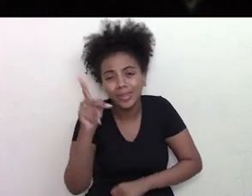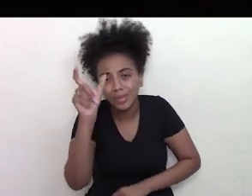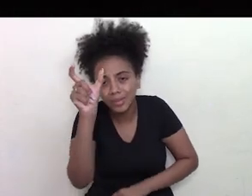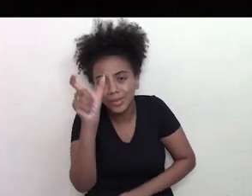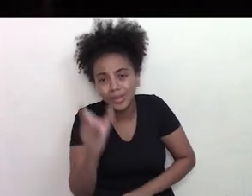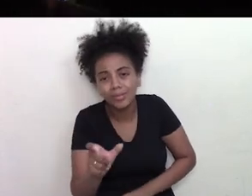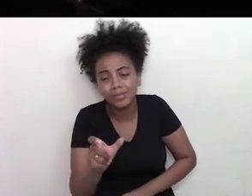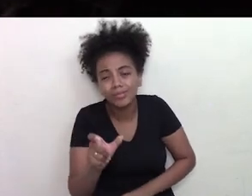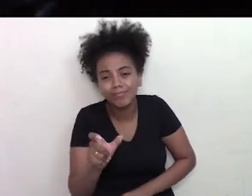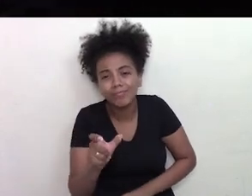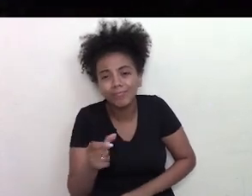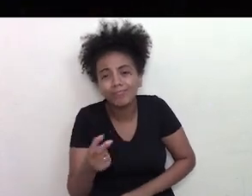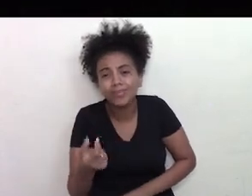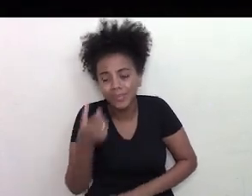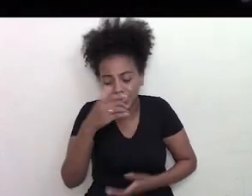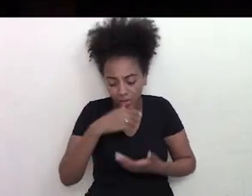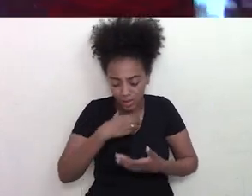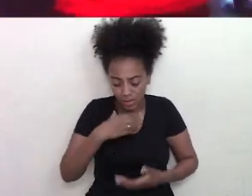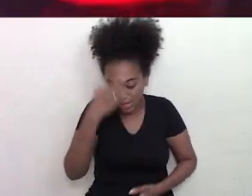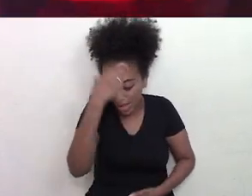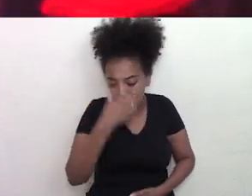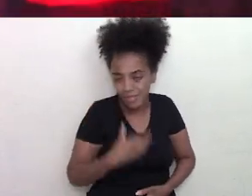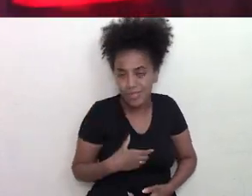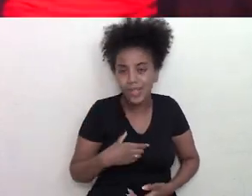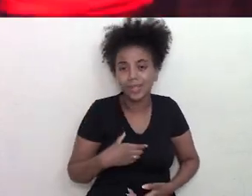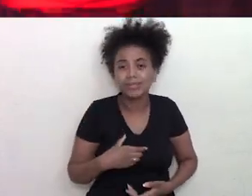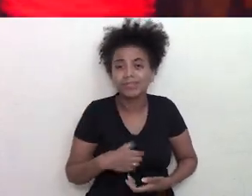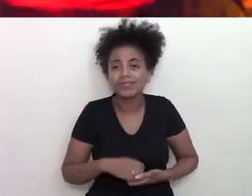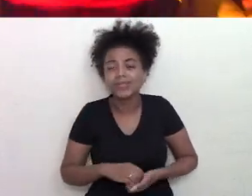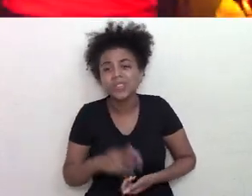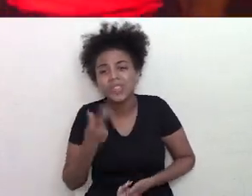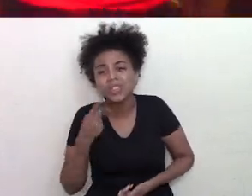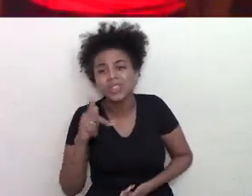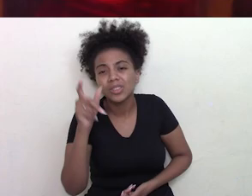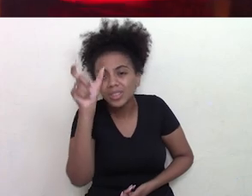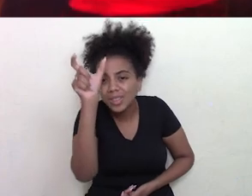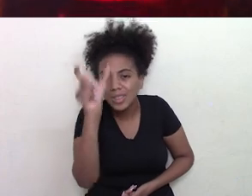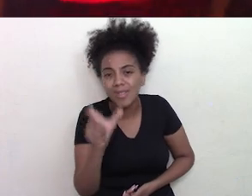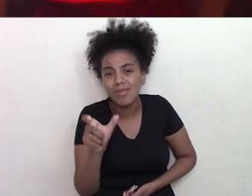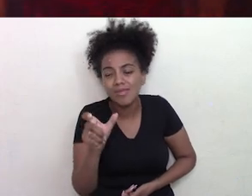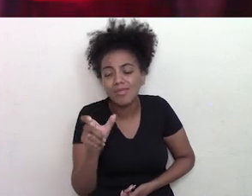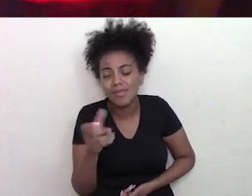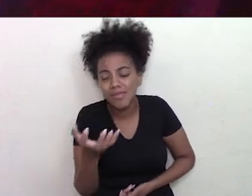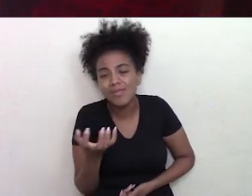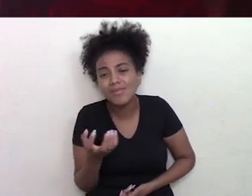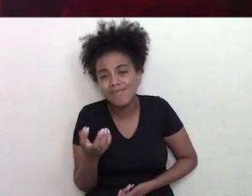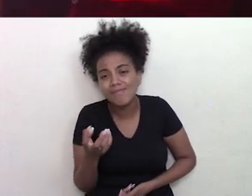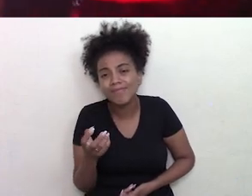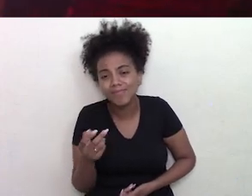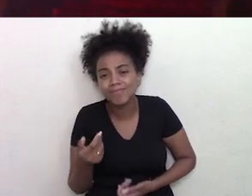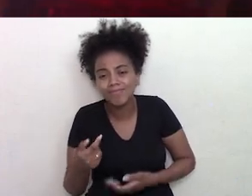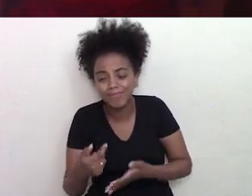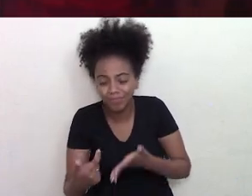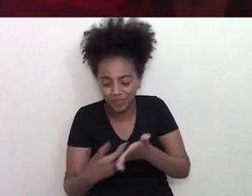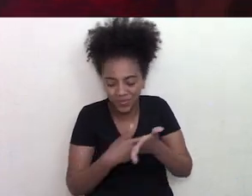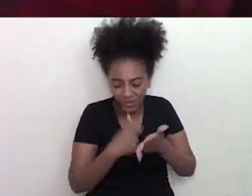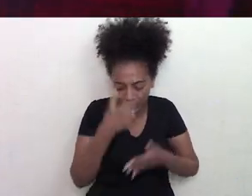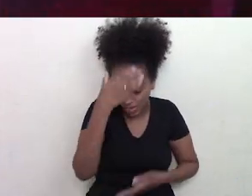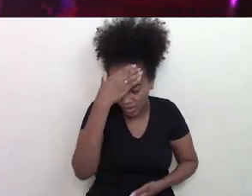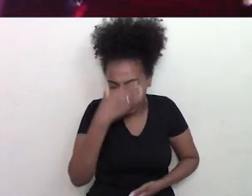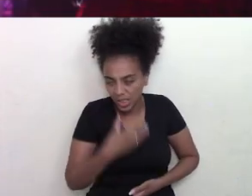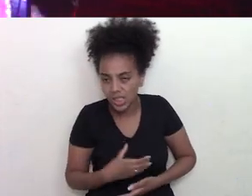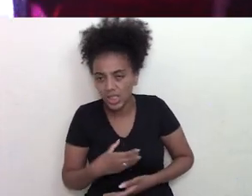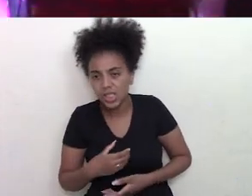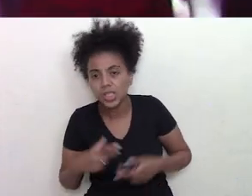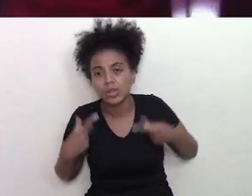o que você perdeu em mim. Não diz pra ele o que quer dizer pra mim. Meu corpo sabe os segredos